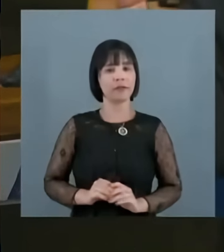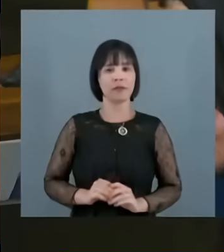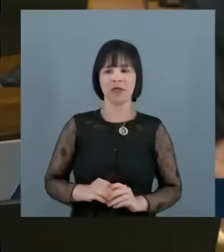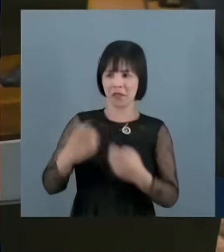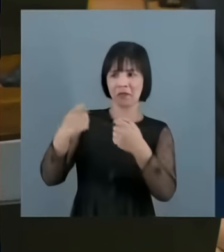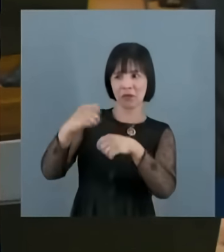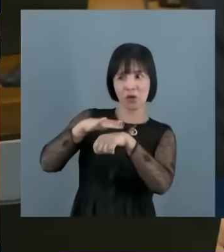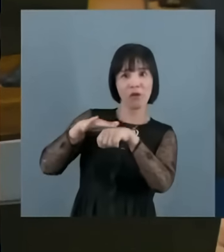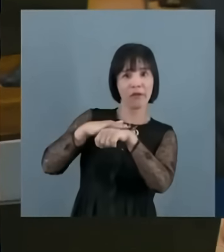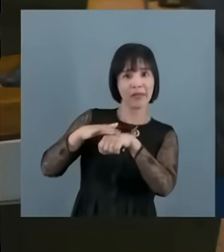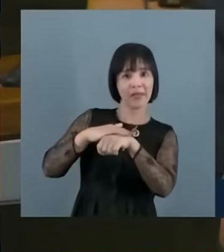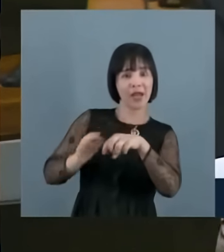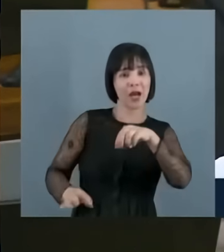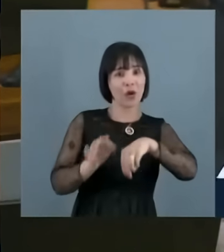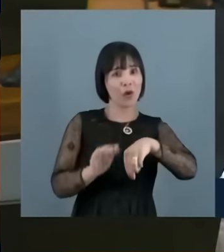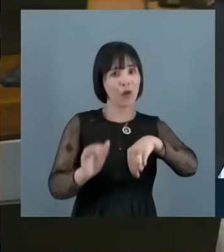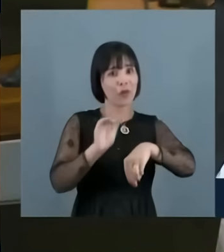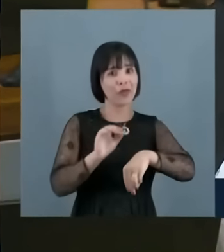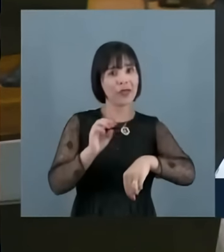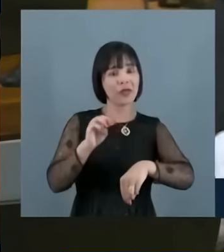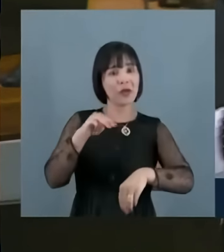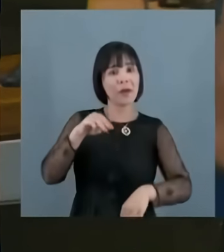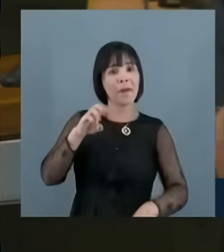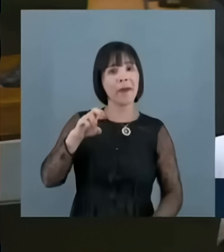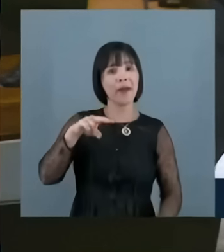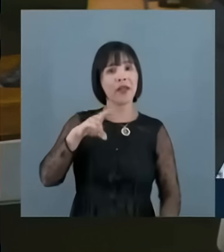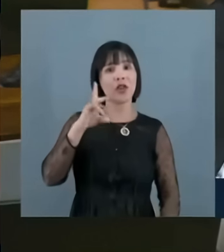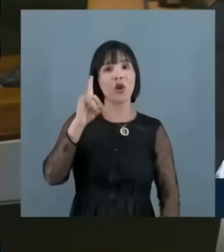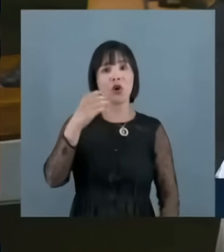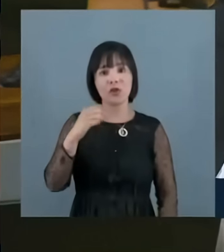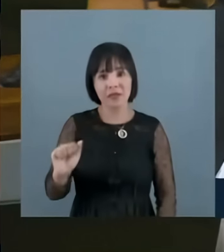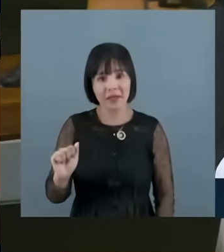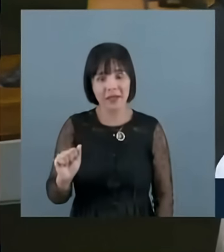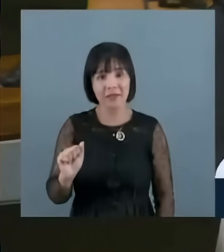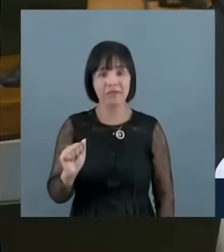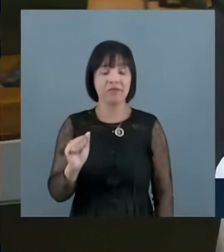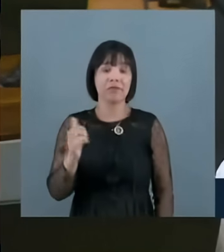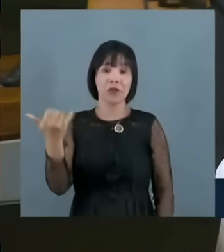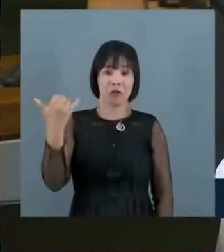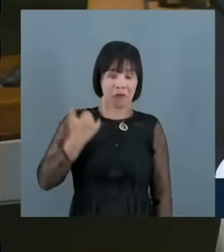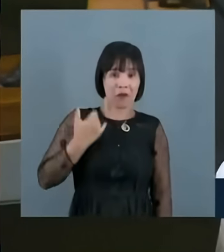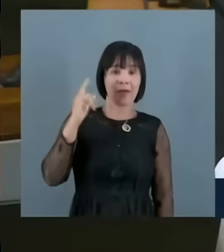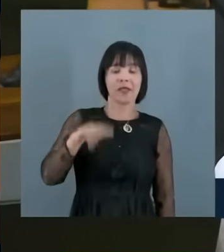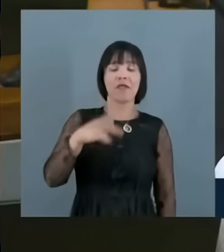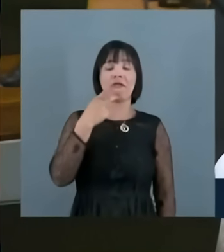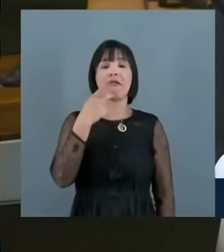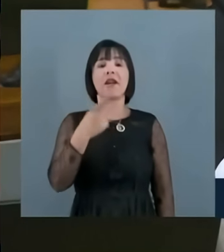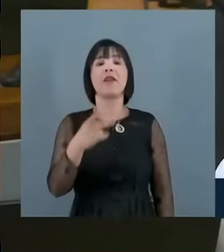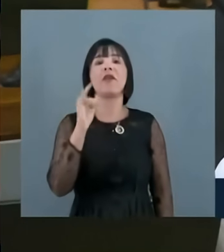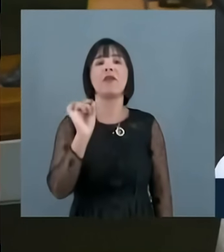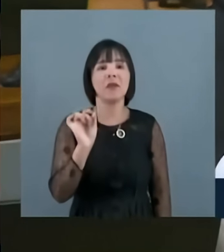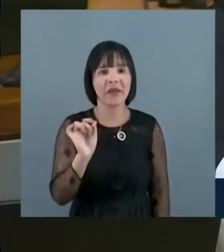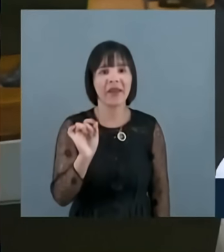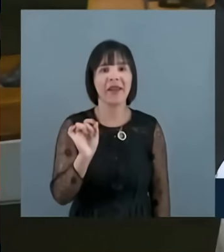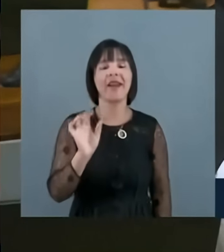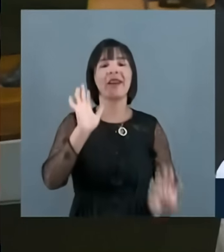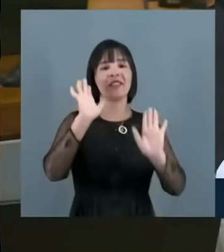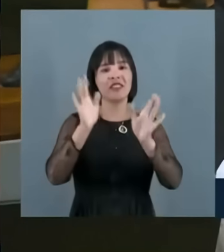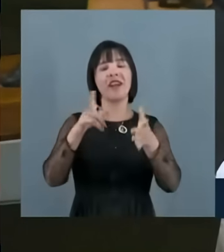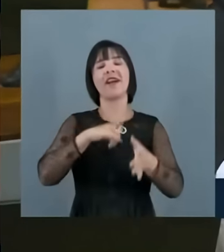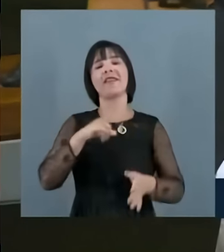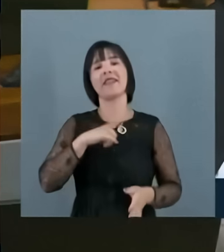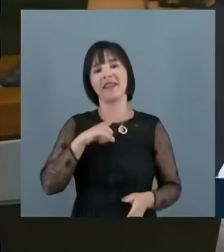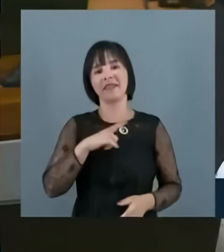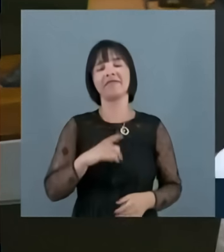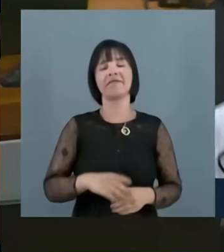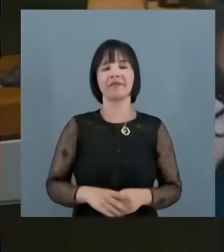Deveria falar com o ministro André Mendonça? A informação que eu tive foi a seguinte: o ministro informou que já existe um